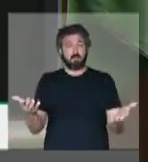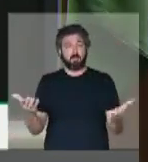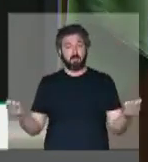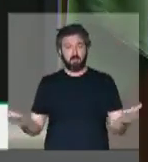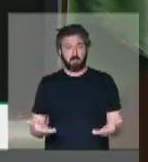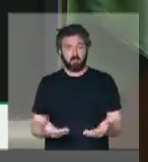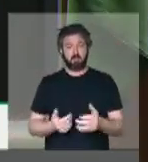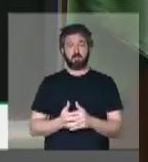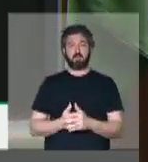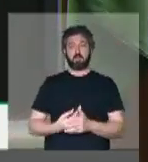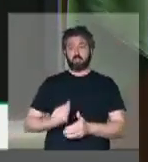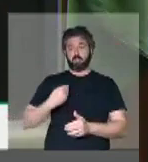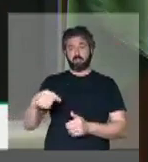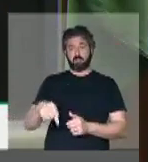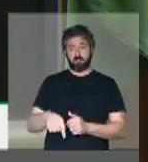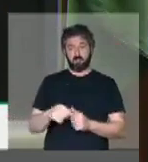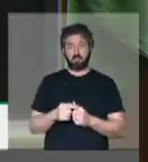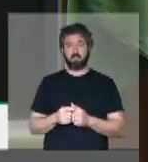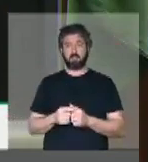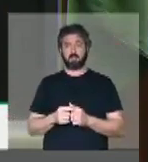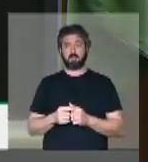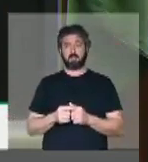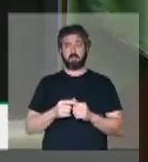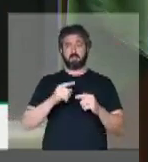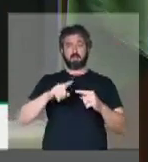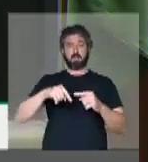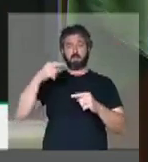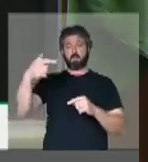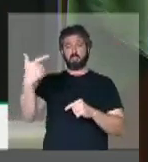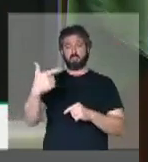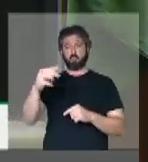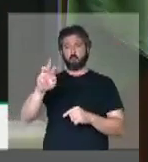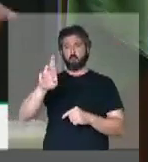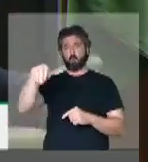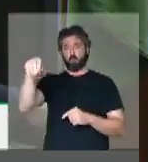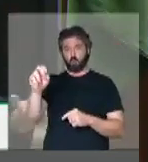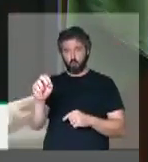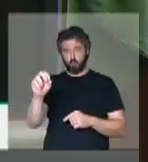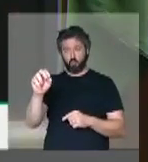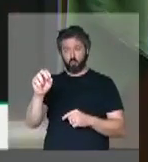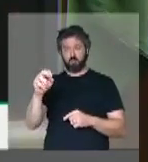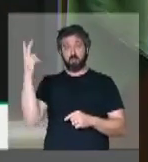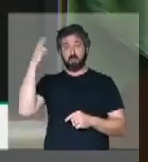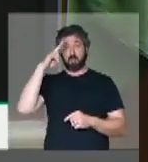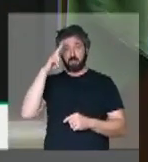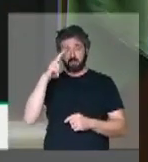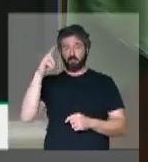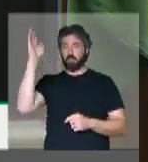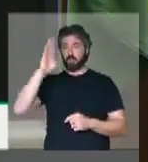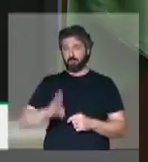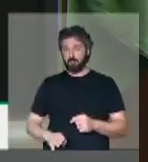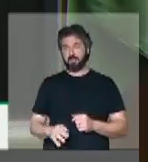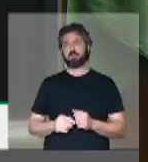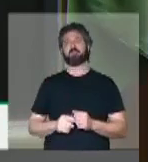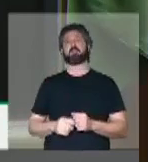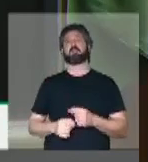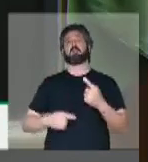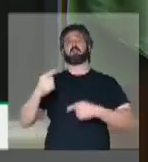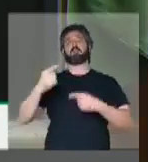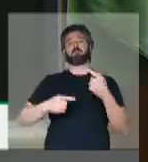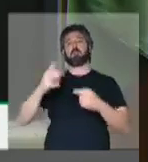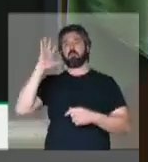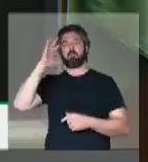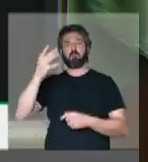agora estaremos nós aqui, nesta próxima etapa, nesse próximo quadrante da história brasileira, discutindo